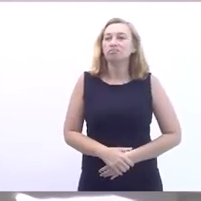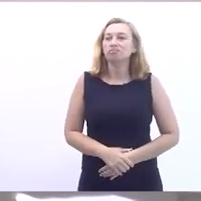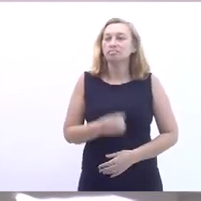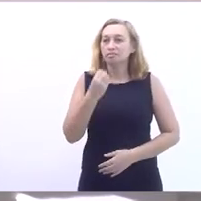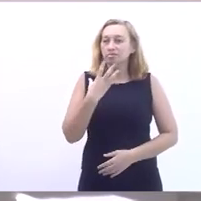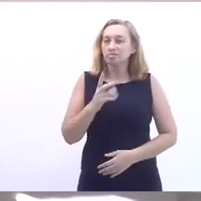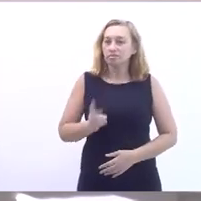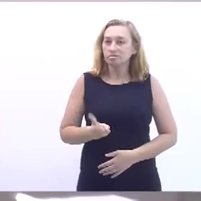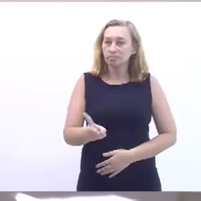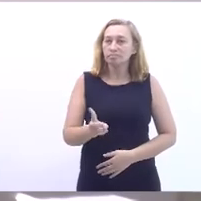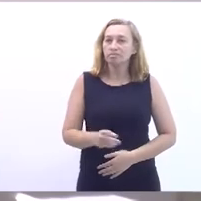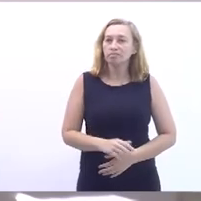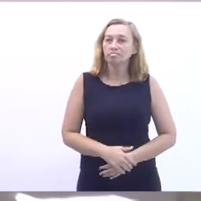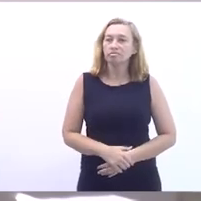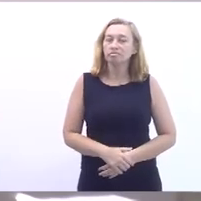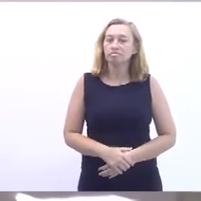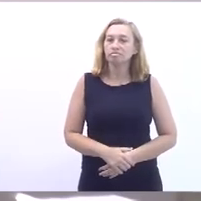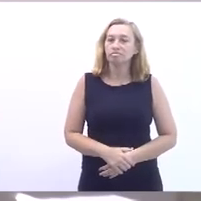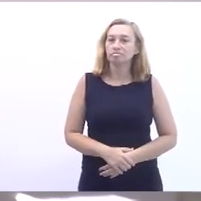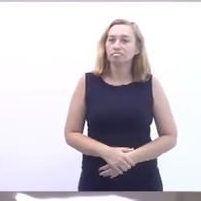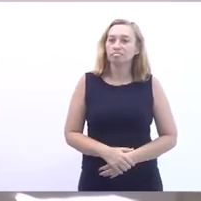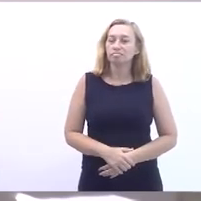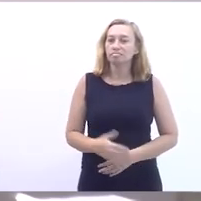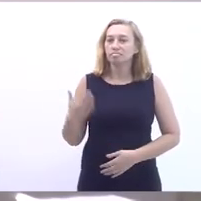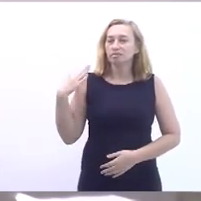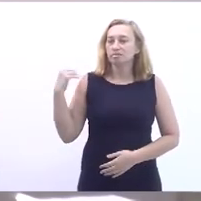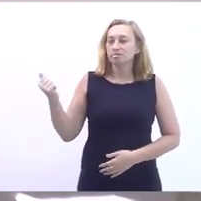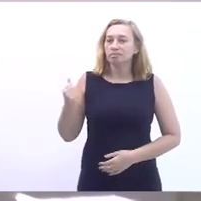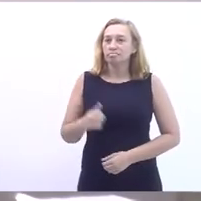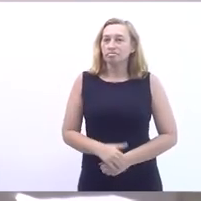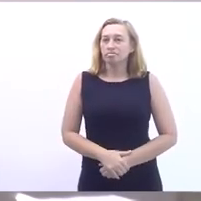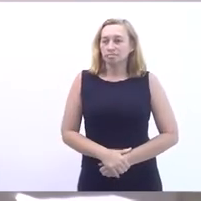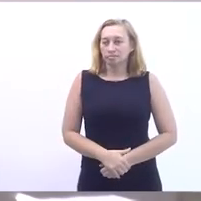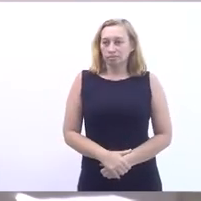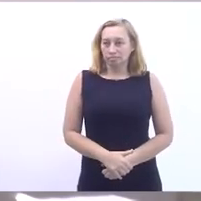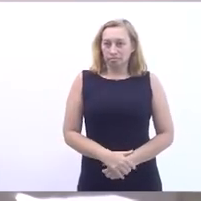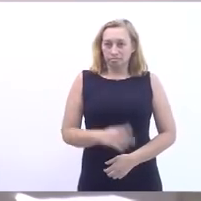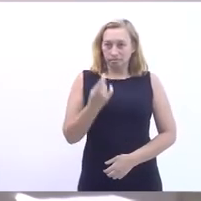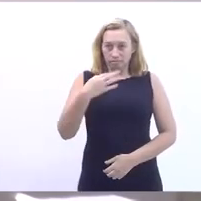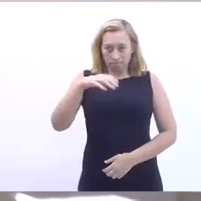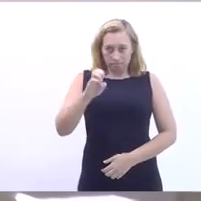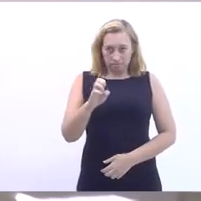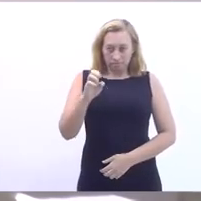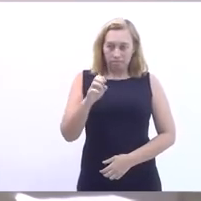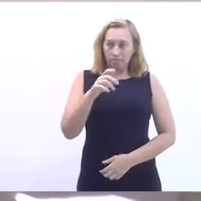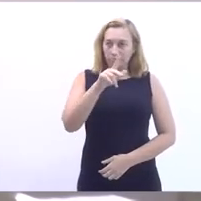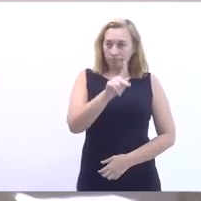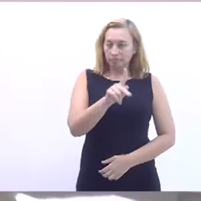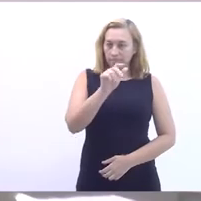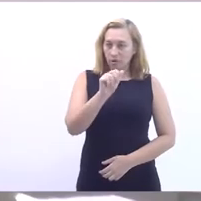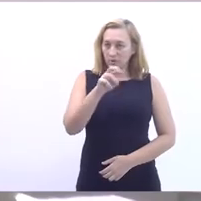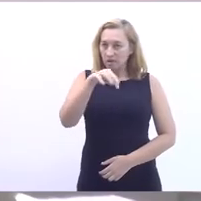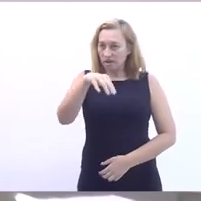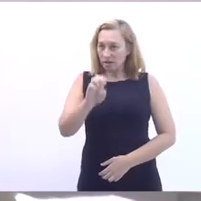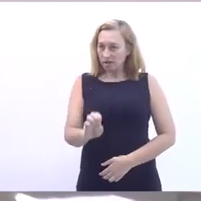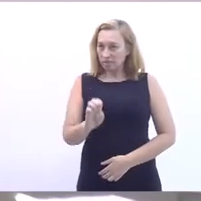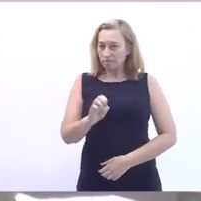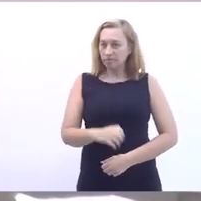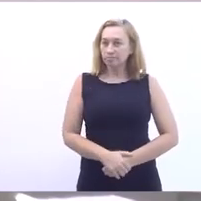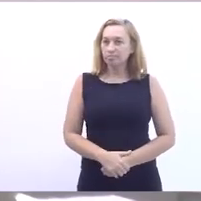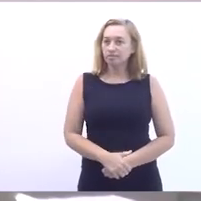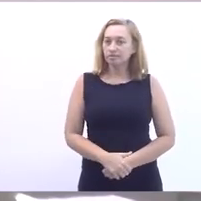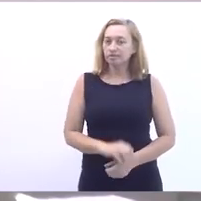bom vamos dar sequência Então tá já que eu do meu lado é o Henrique Palmieri do painel de nos